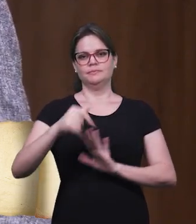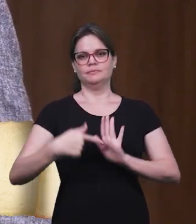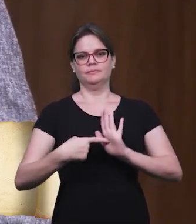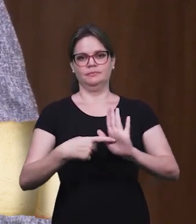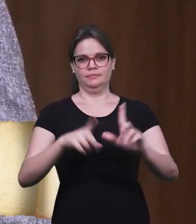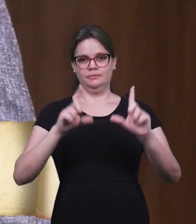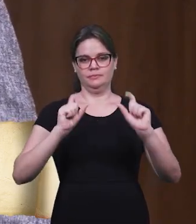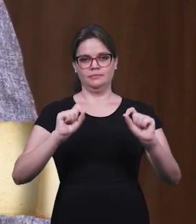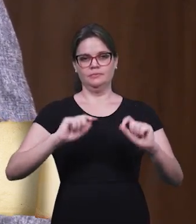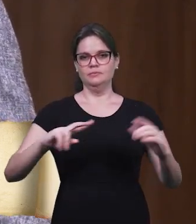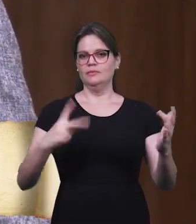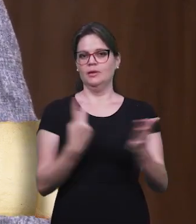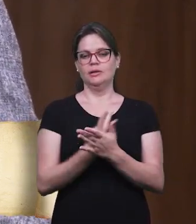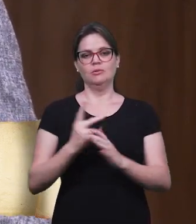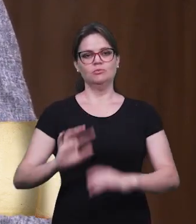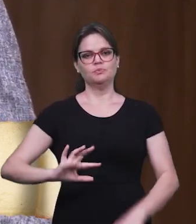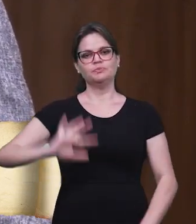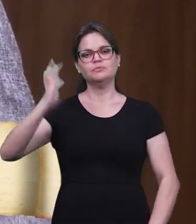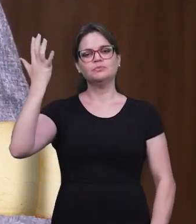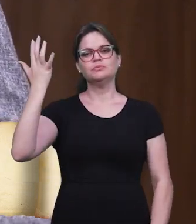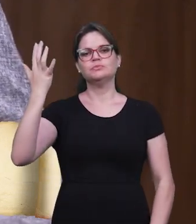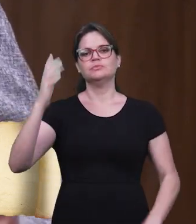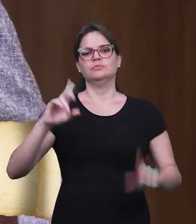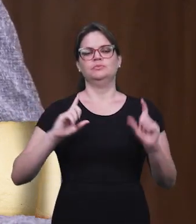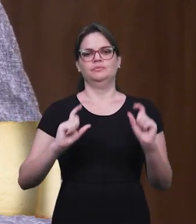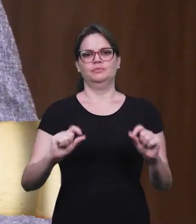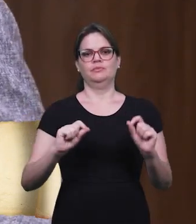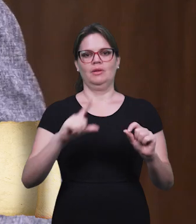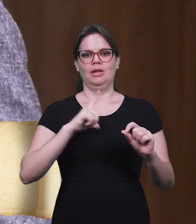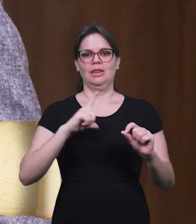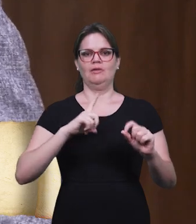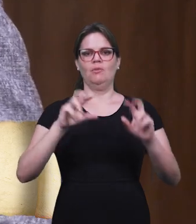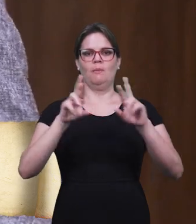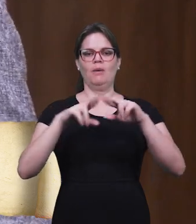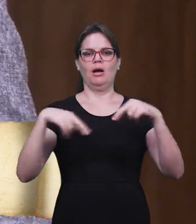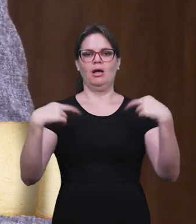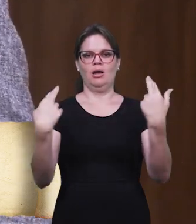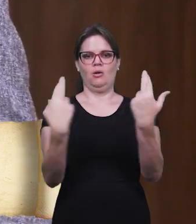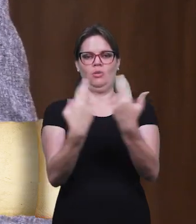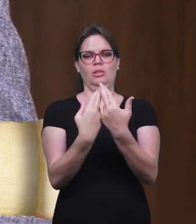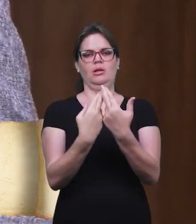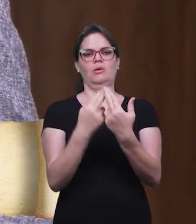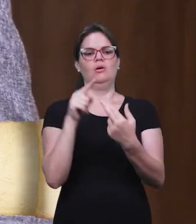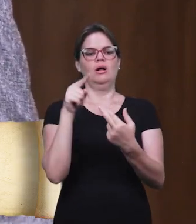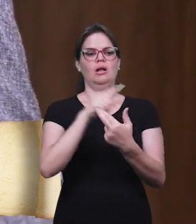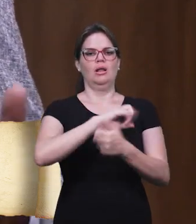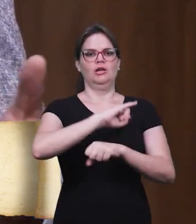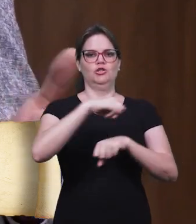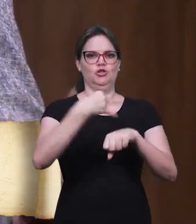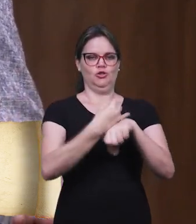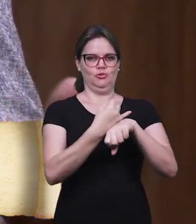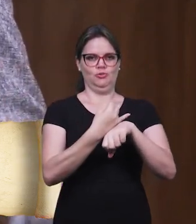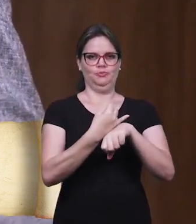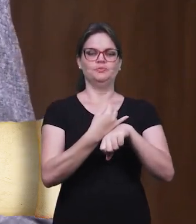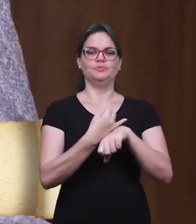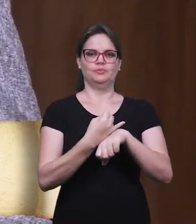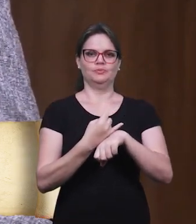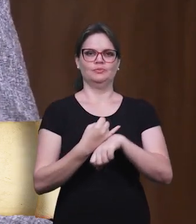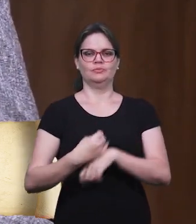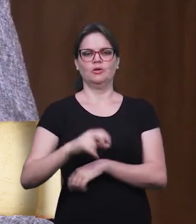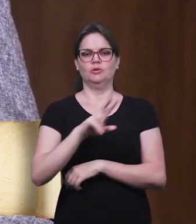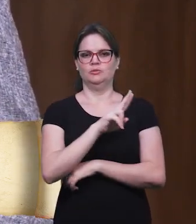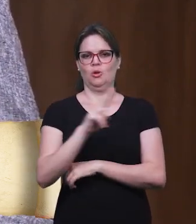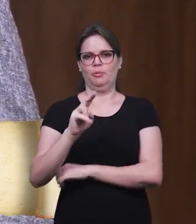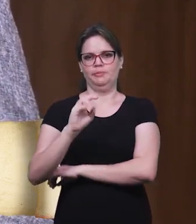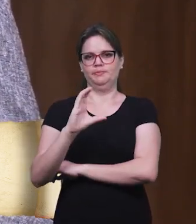vai escrever, não é, reforçar aquilo que havia sido definido, e inclusive está